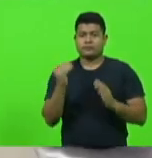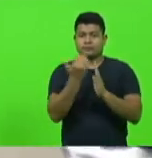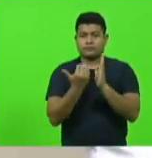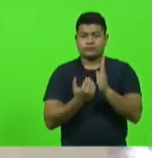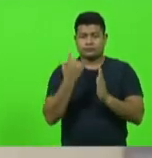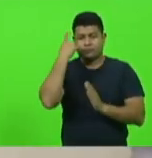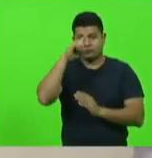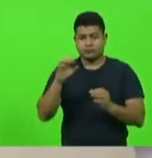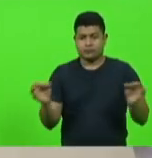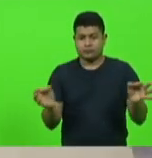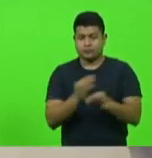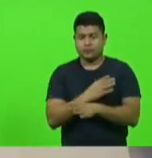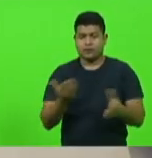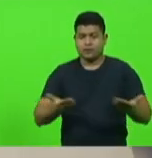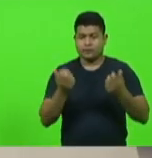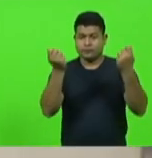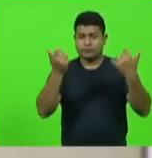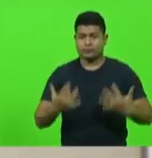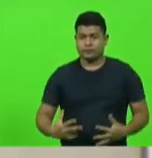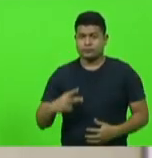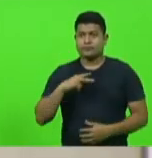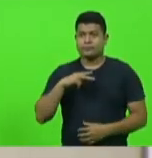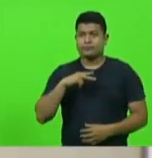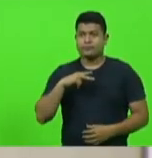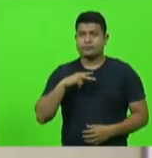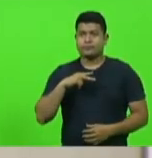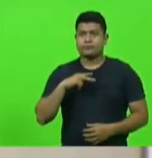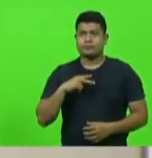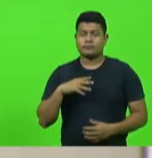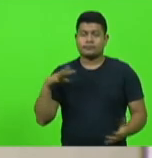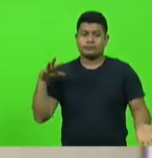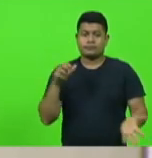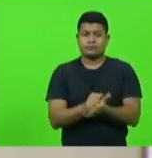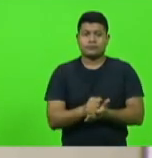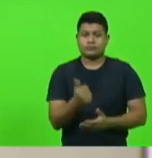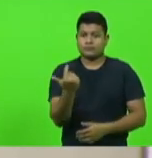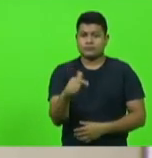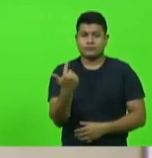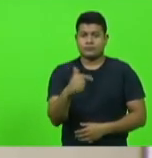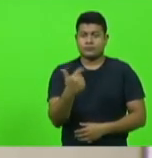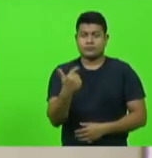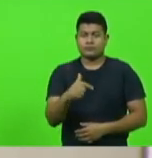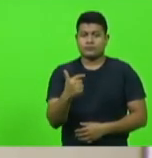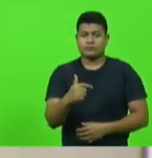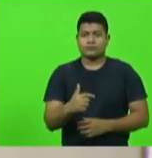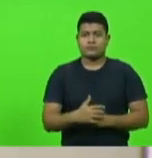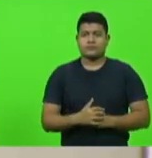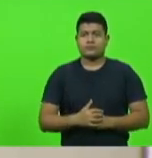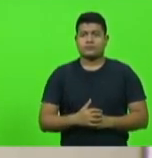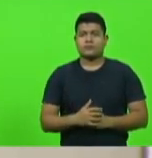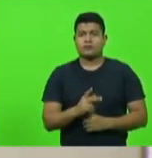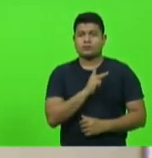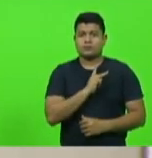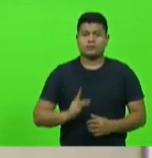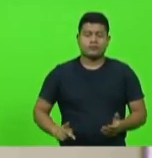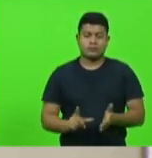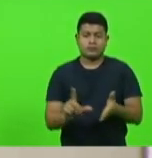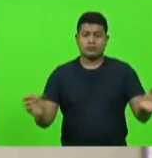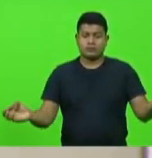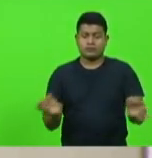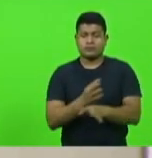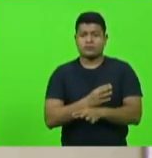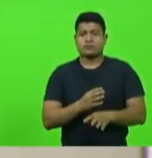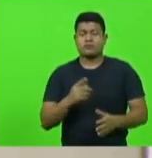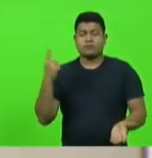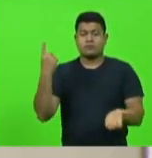às explicações pessoais. Não havendo oradores inscritos em explicações pessoais desta presidência, antes de encerrar a presente